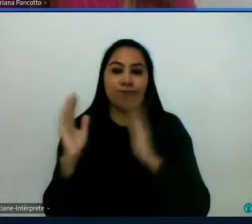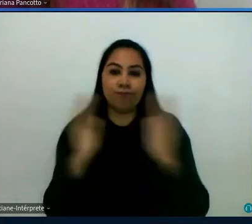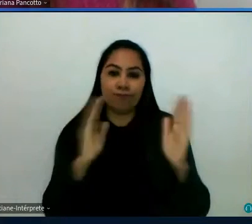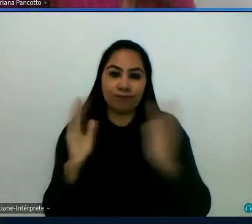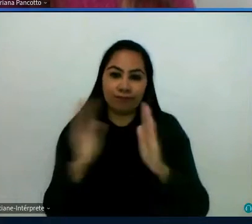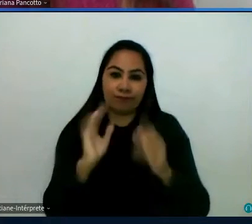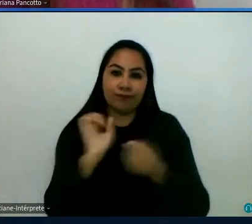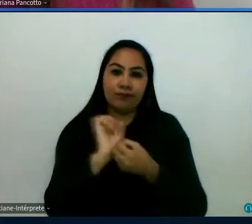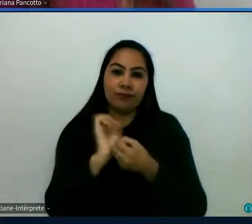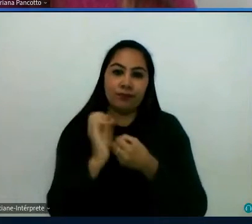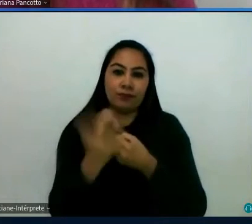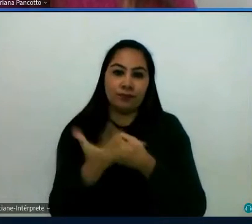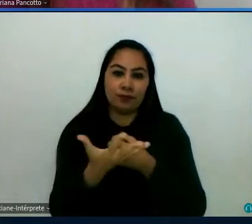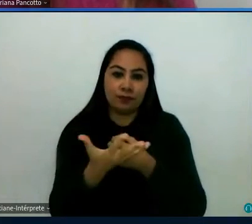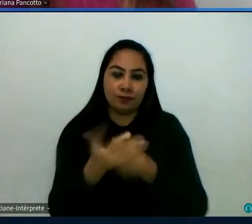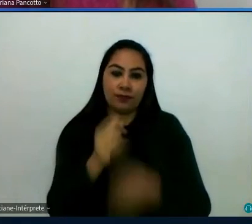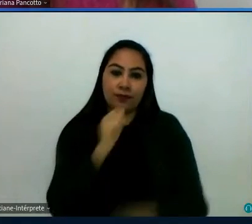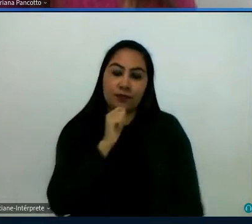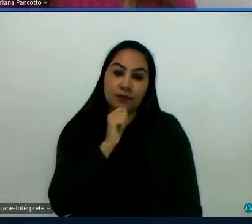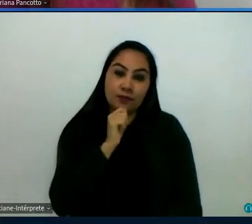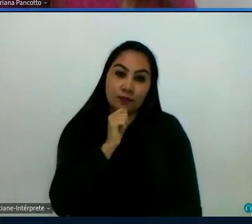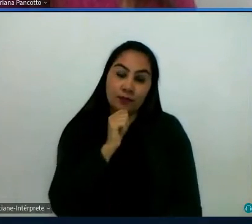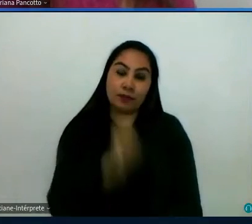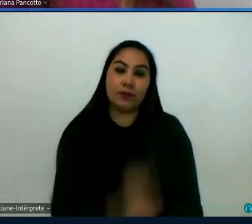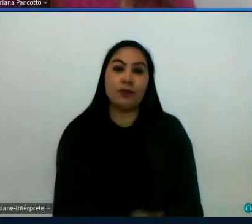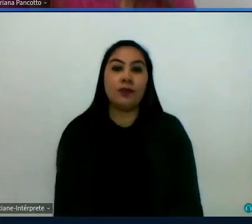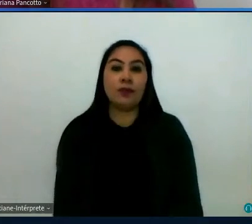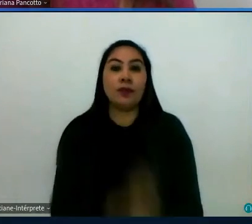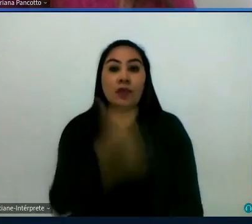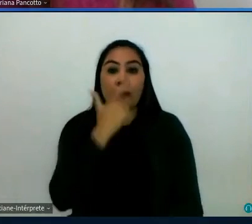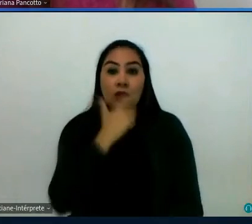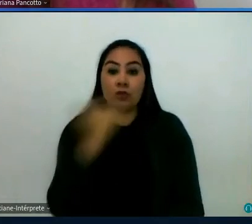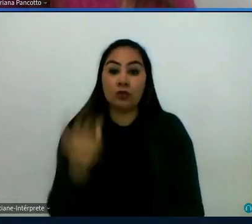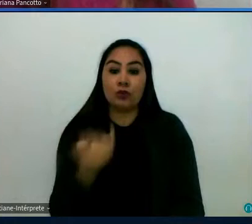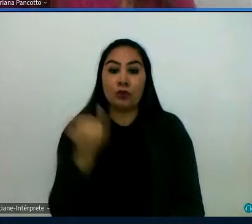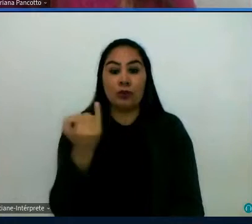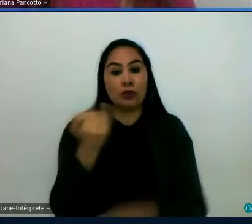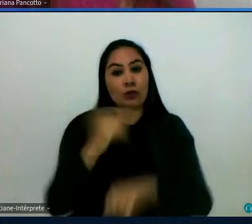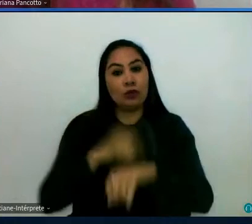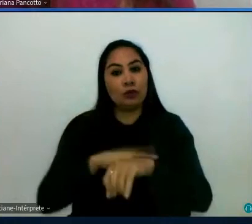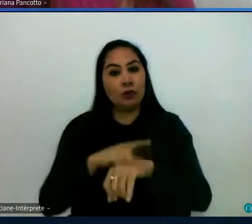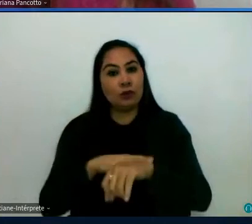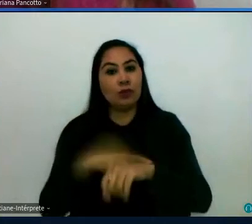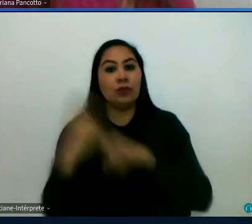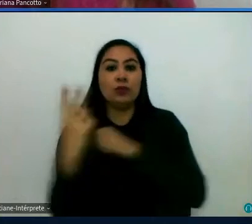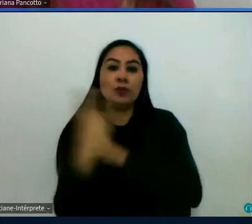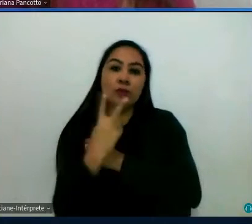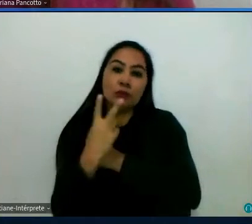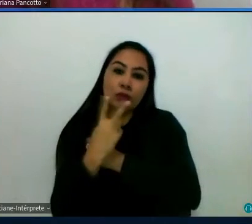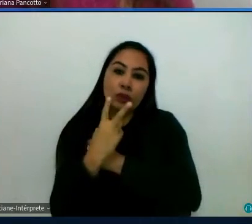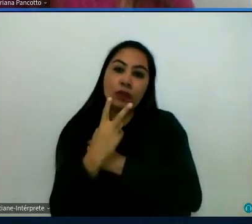pela frente, mas acho que é importante nesse momento a gente se cuidar do próximo,